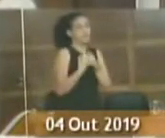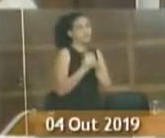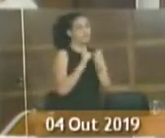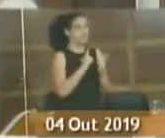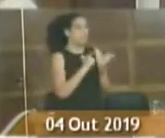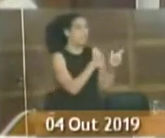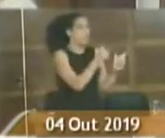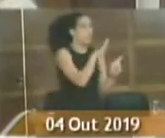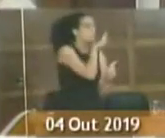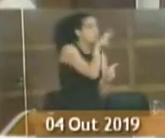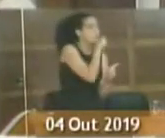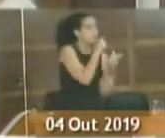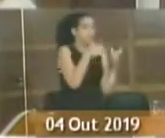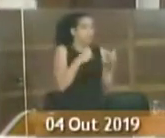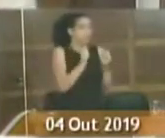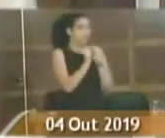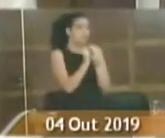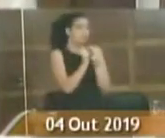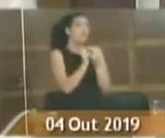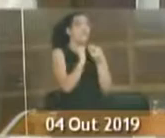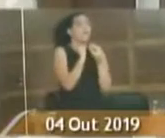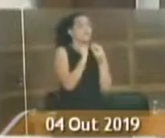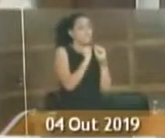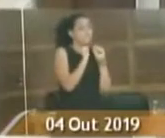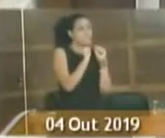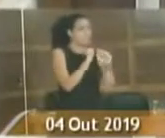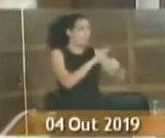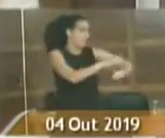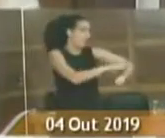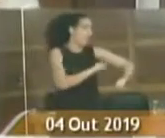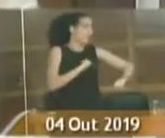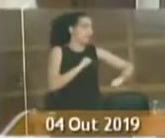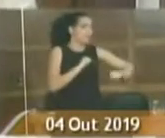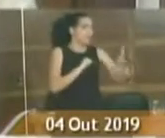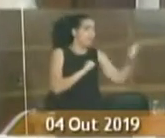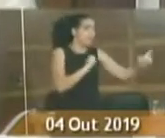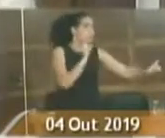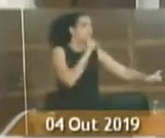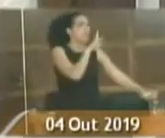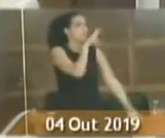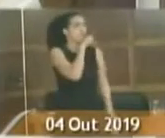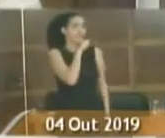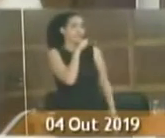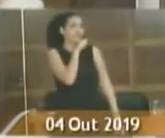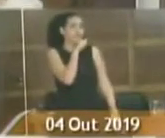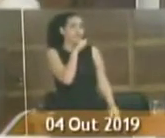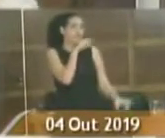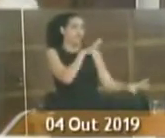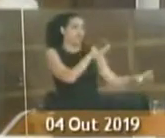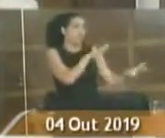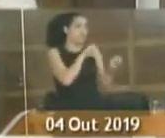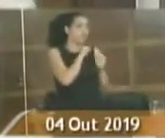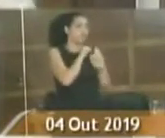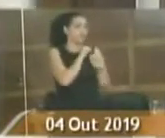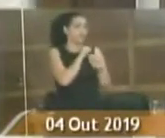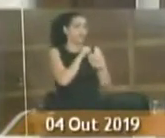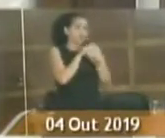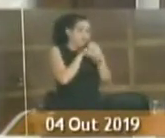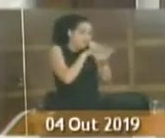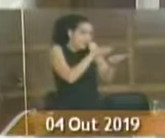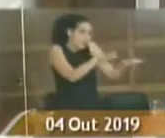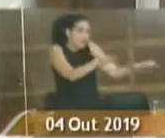outros animaizinhos, entendeu? Ele pode arranhar sem querer o outro animalzinho e contaminar o outro animalzinho.